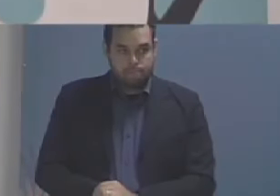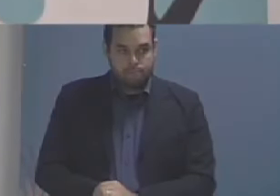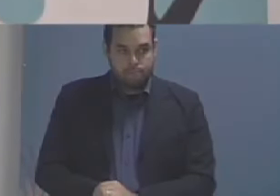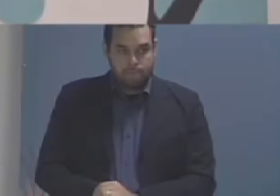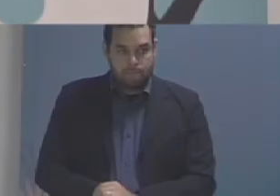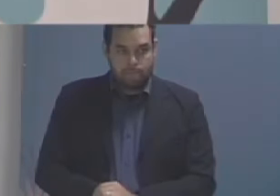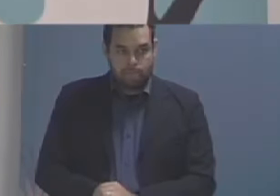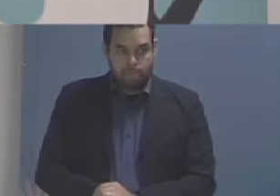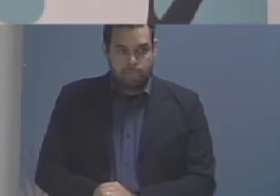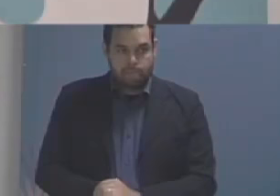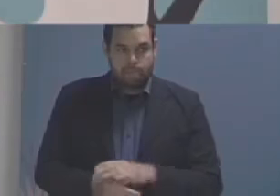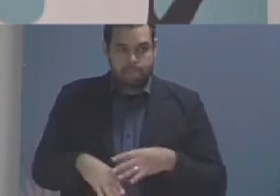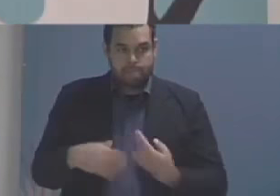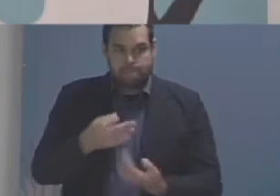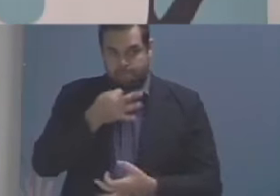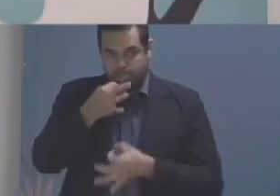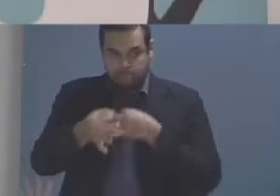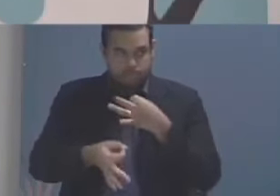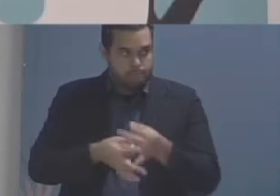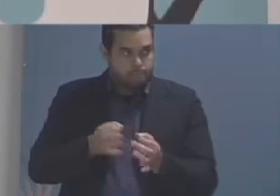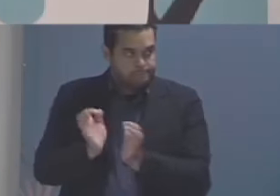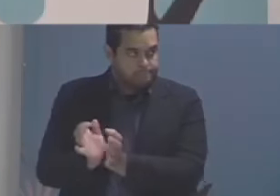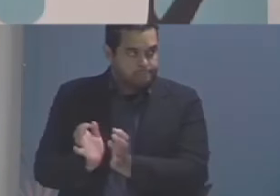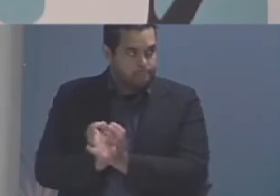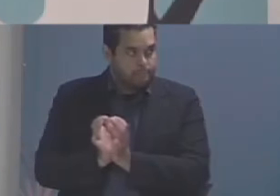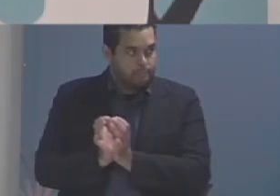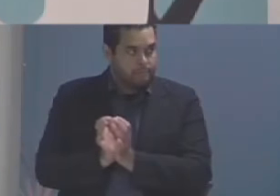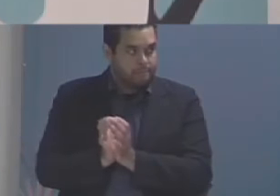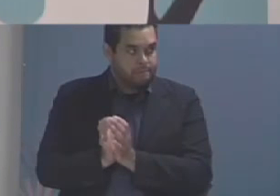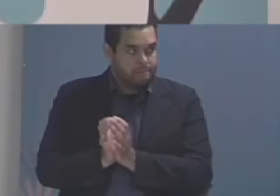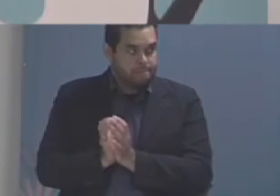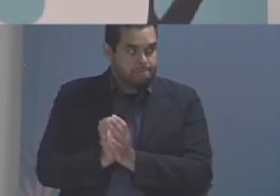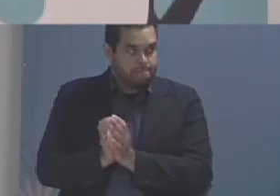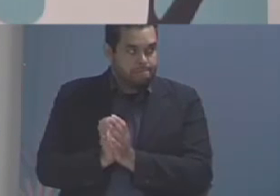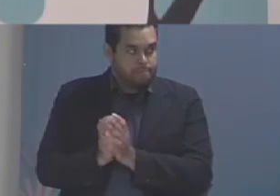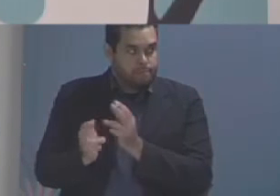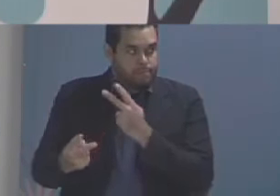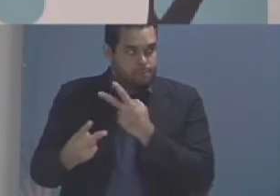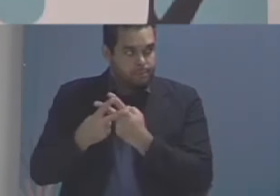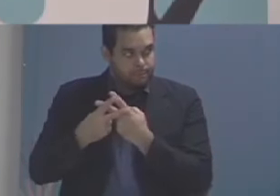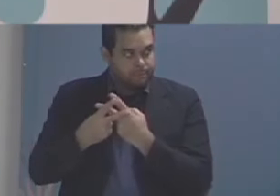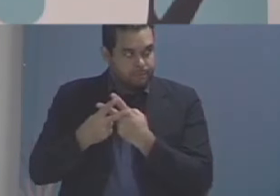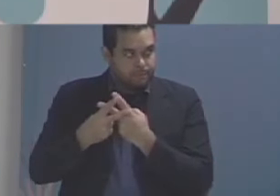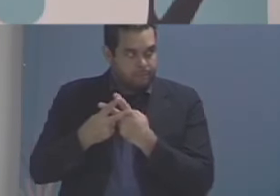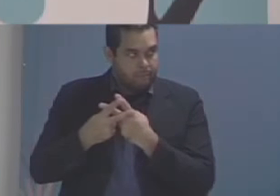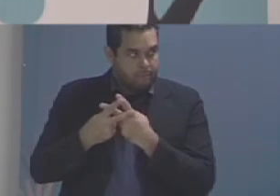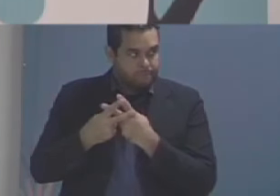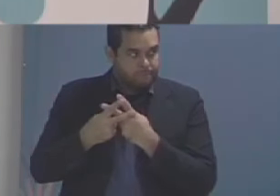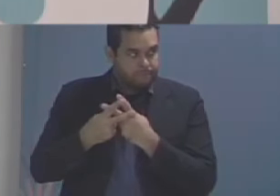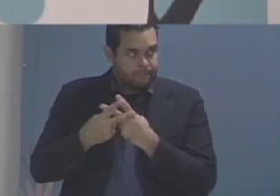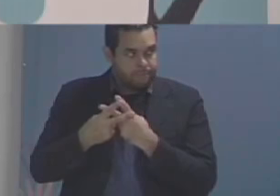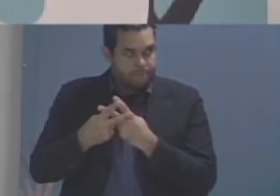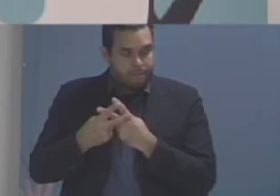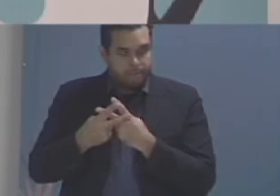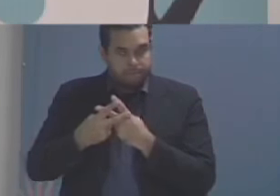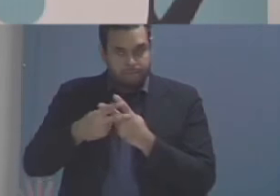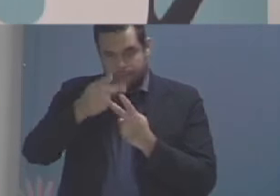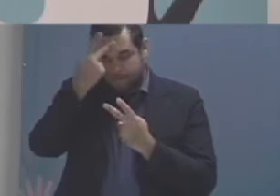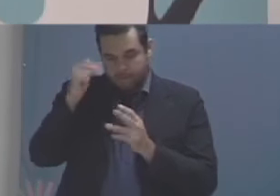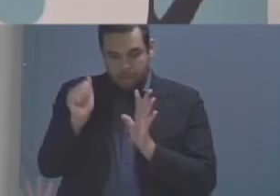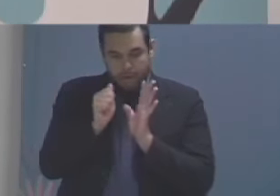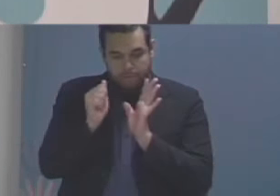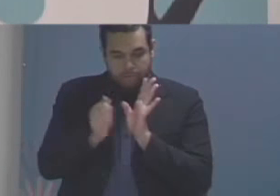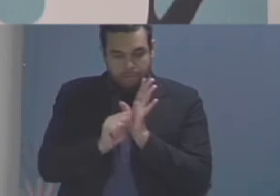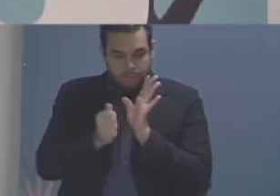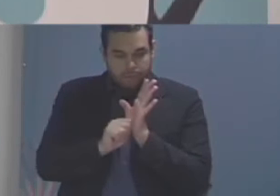Candidato, qual a posição da chapa sobre a internação compulsória para usuários abusivos de drogas lícitas e ilícitas e